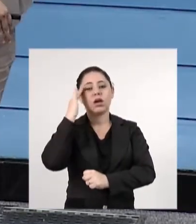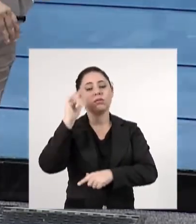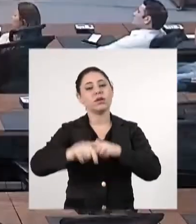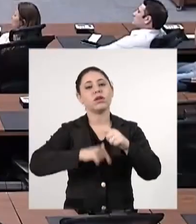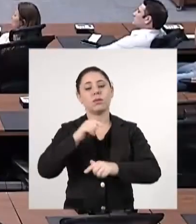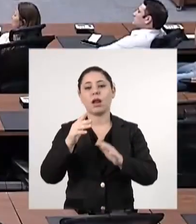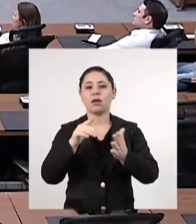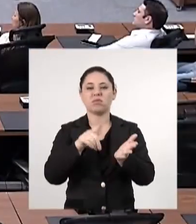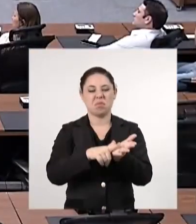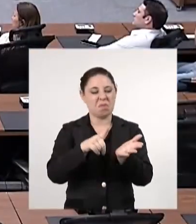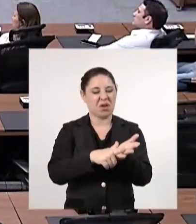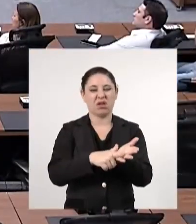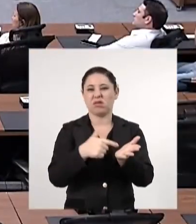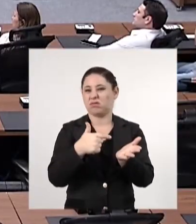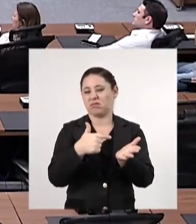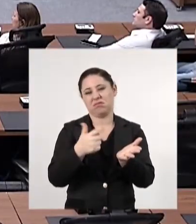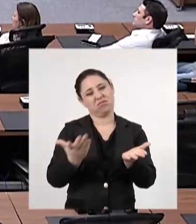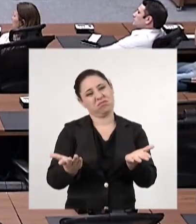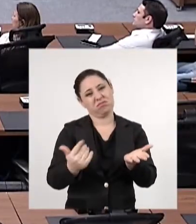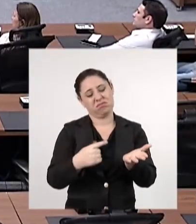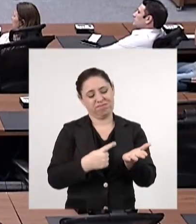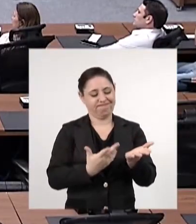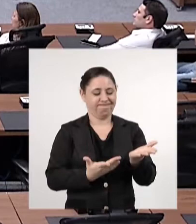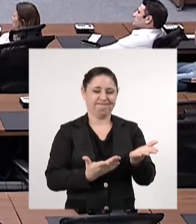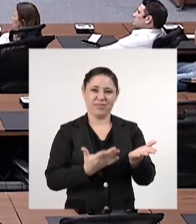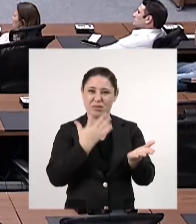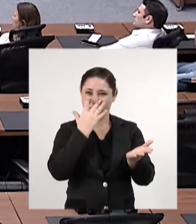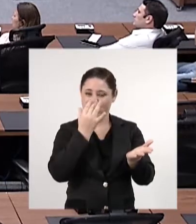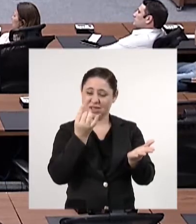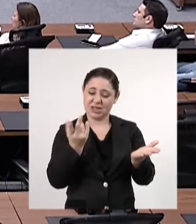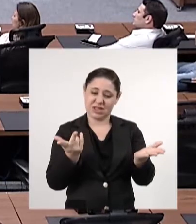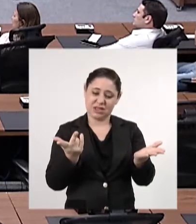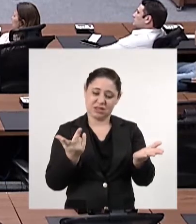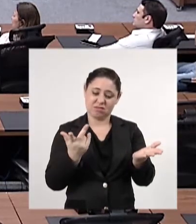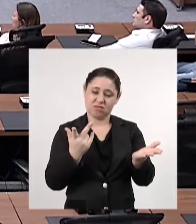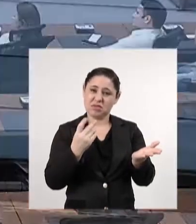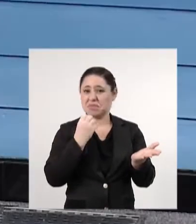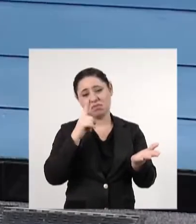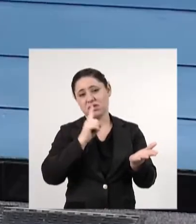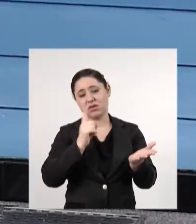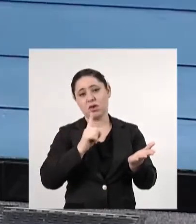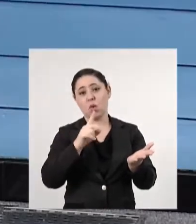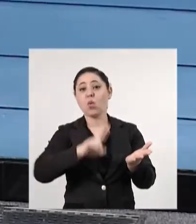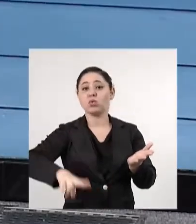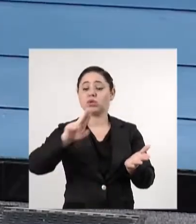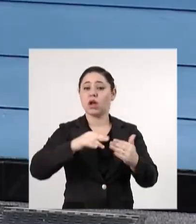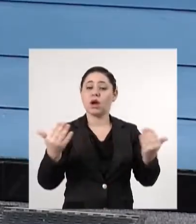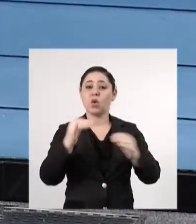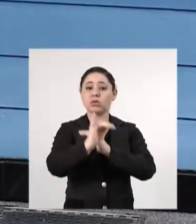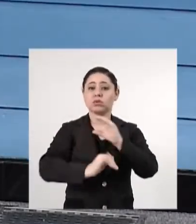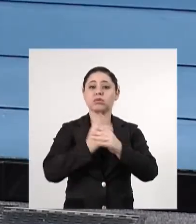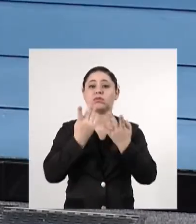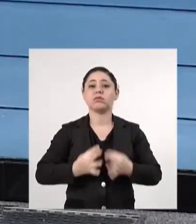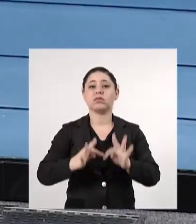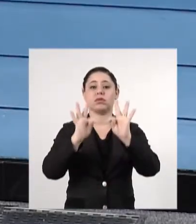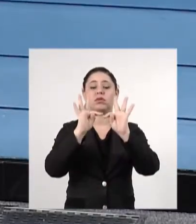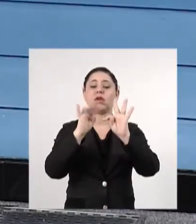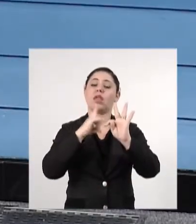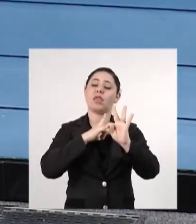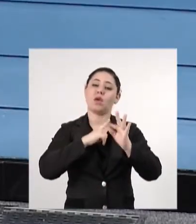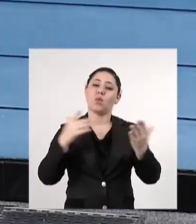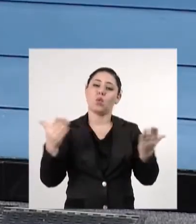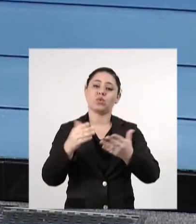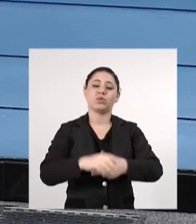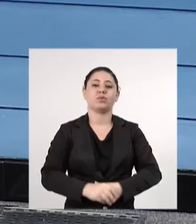trabalhar com papel já não é mais o ideal, e sim a gente utilizar toda forma de tecnologia